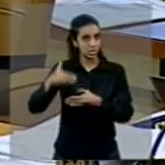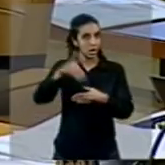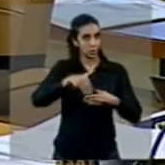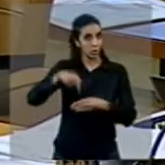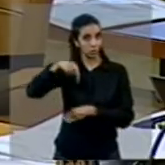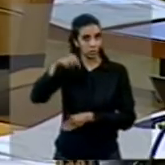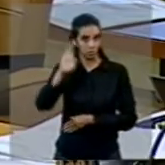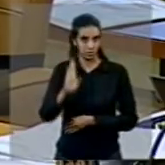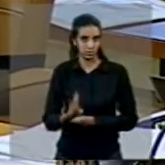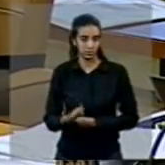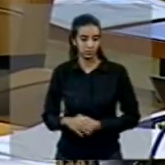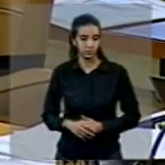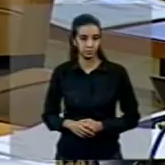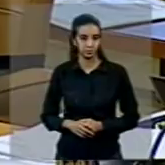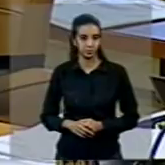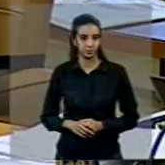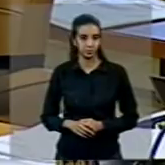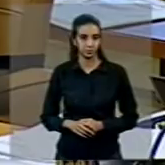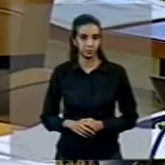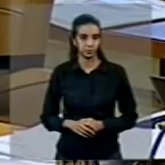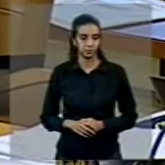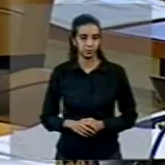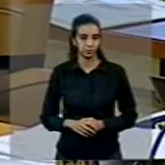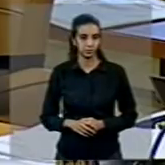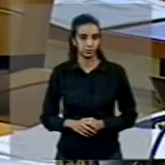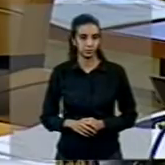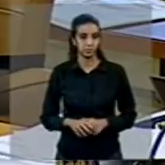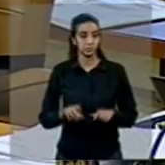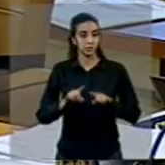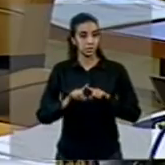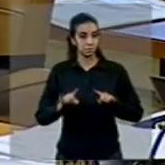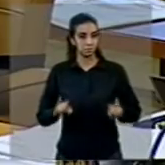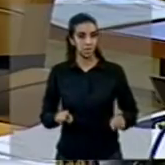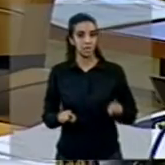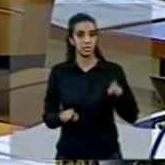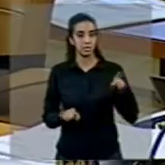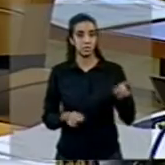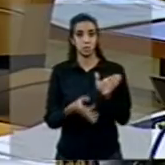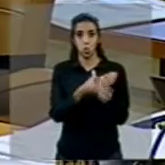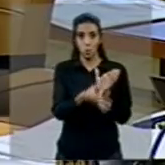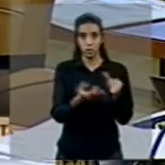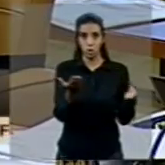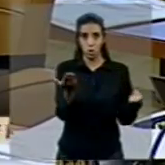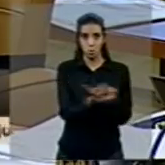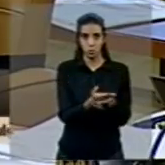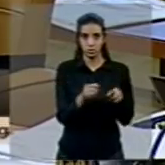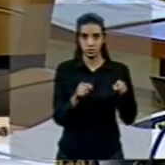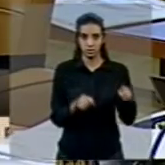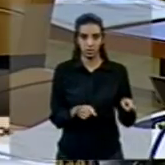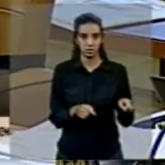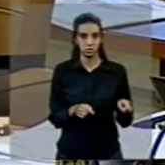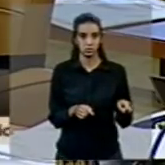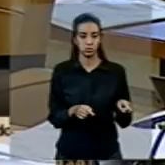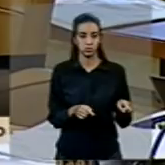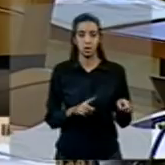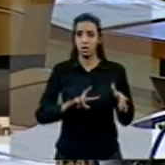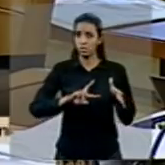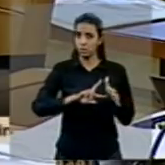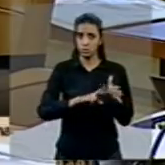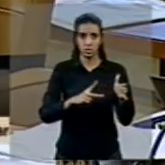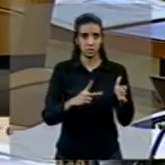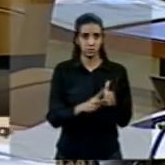Brasil. Isso não significa que os argumentos trazidos na inicial não possam ser opostos às regras